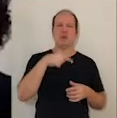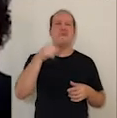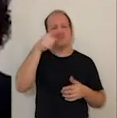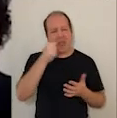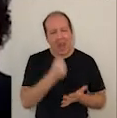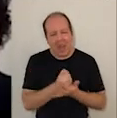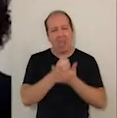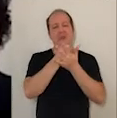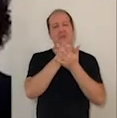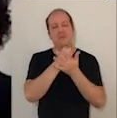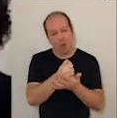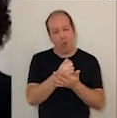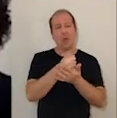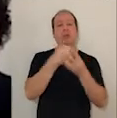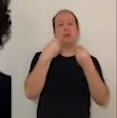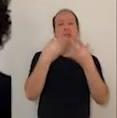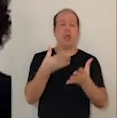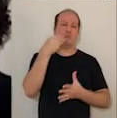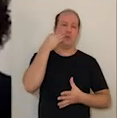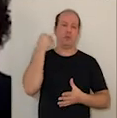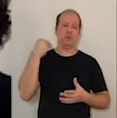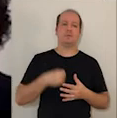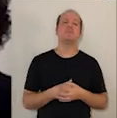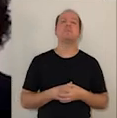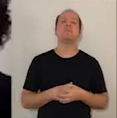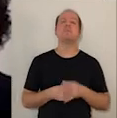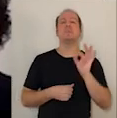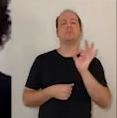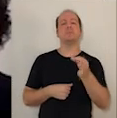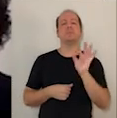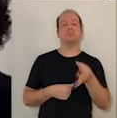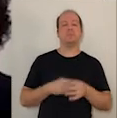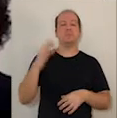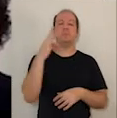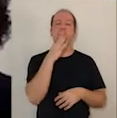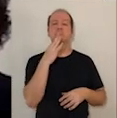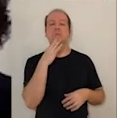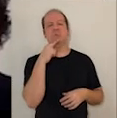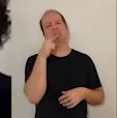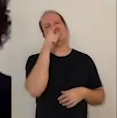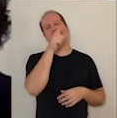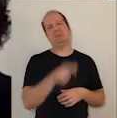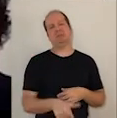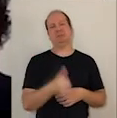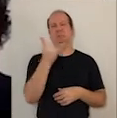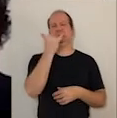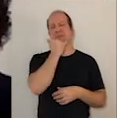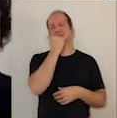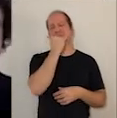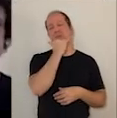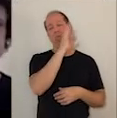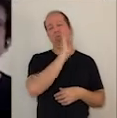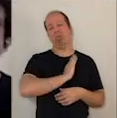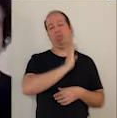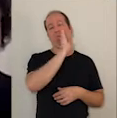lá para entregá-la a Volpone? Excelência, conheço esse indivíduo. É um ébrio